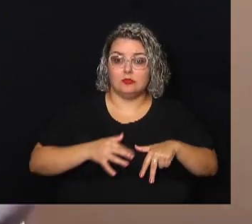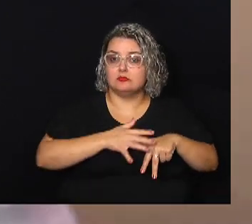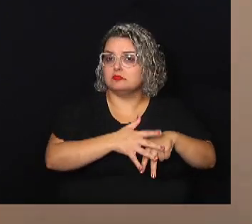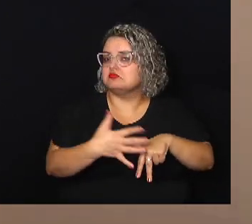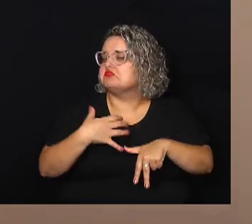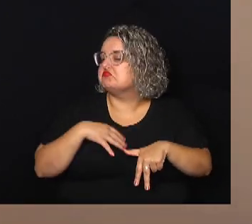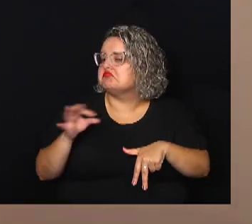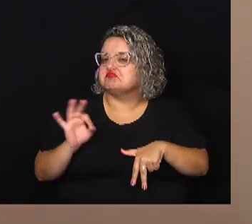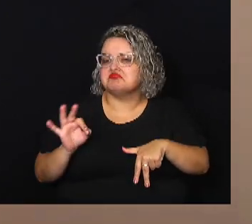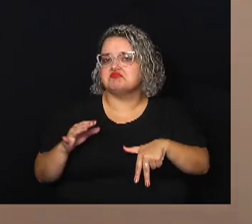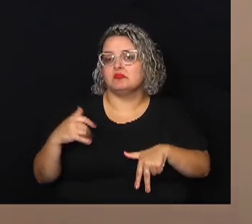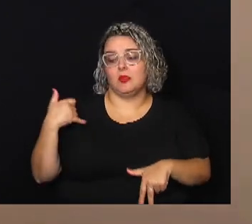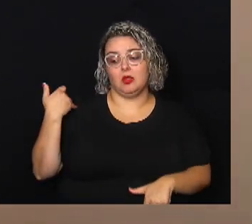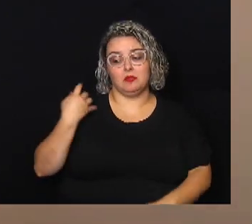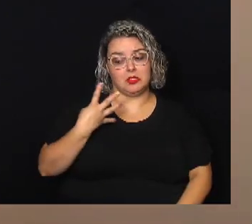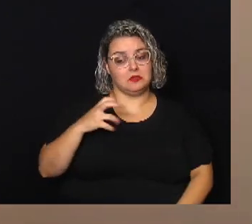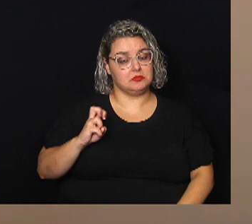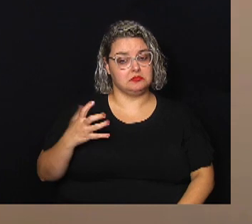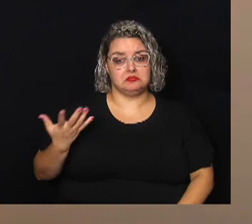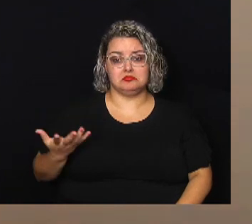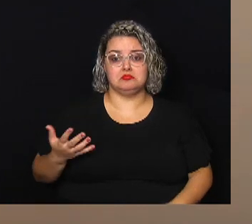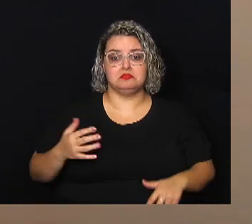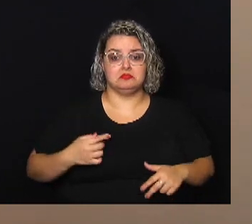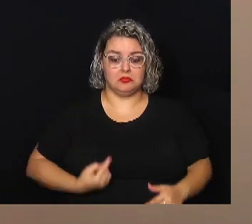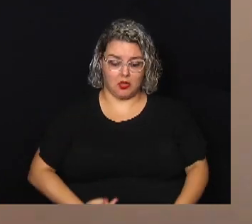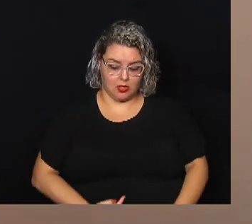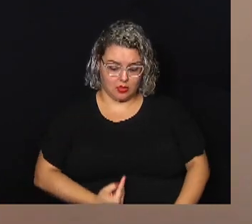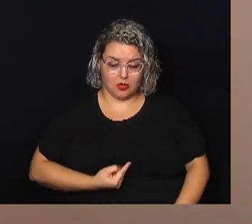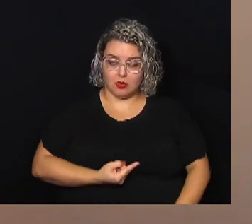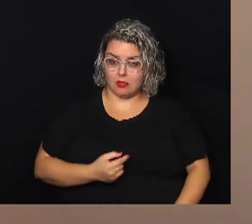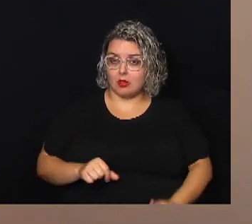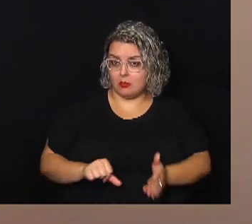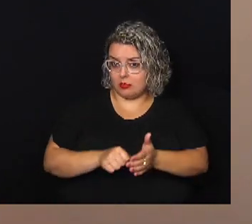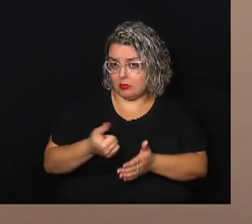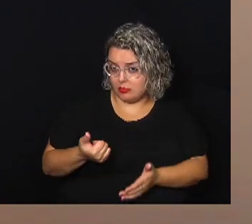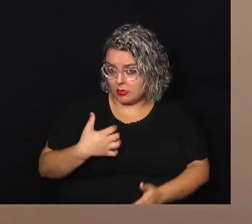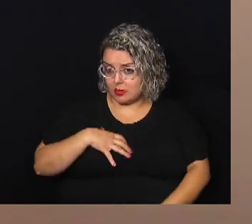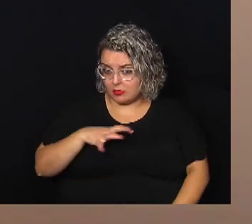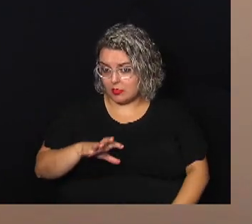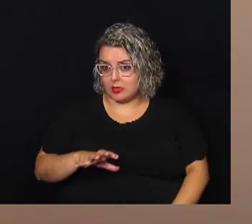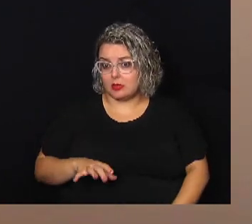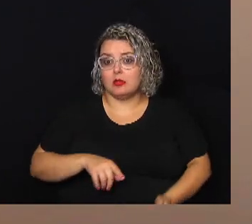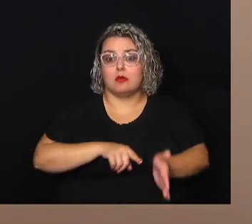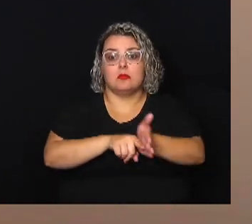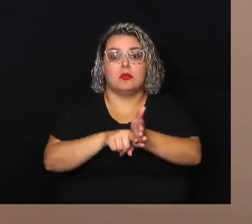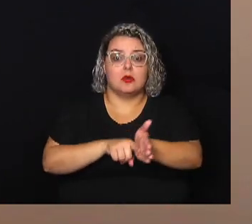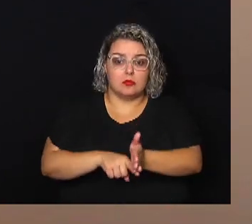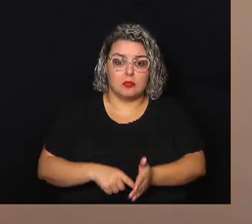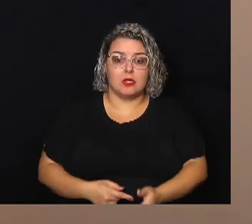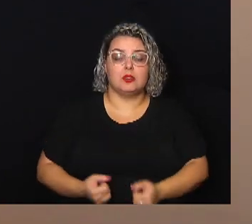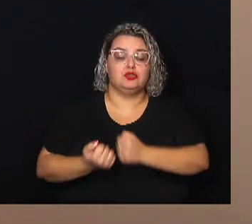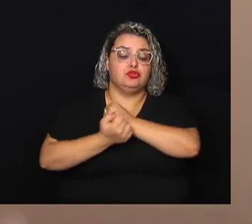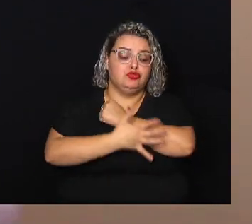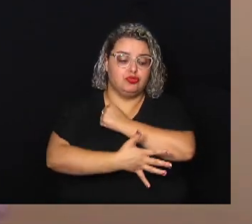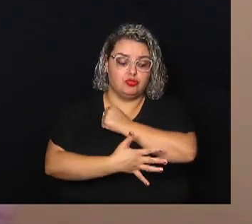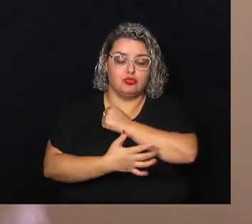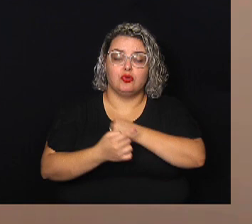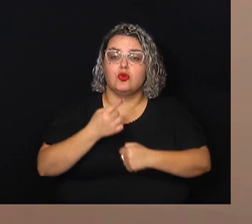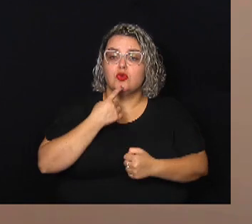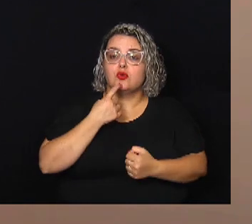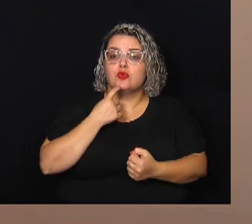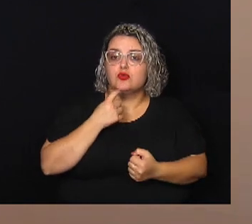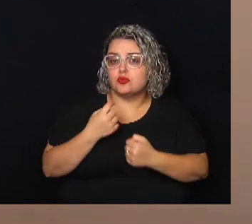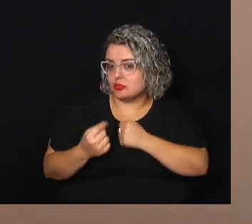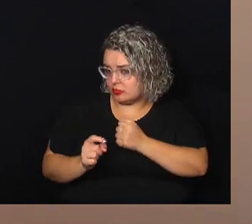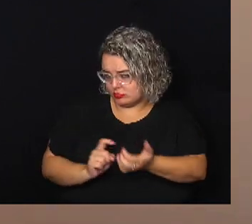anos que não sente nada. Colonoscopia é a primeira opção, mas a pesquisa de sangue oculto nas fezes, feita